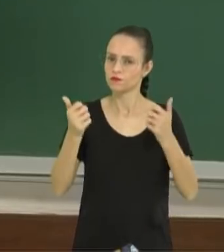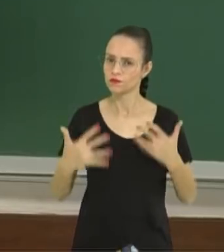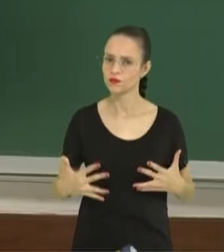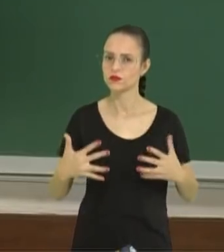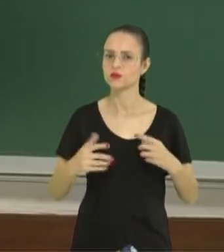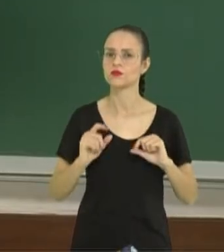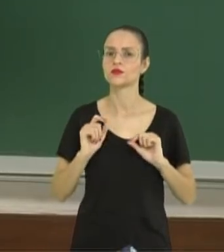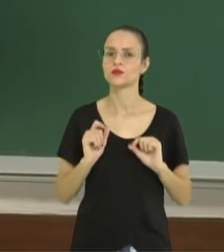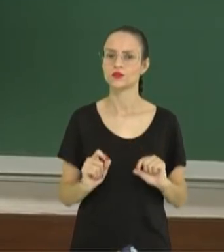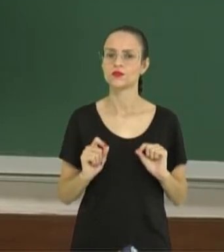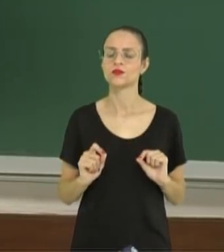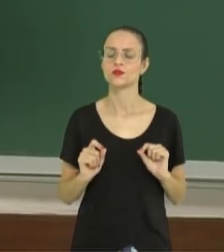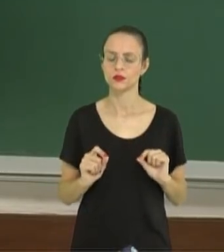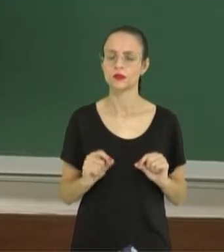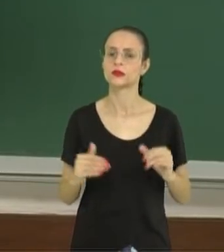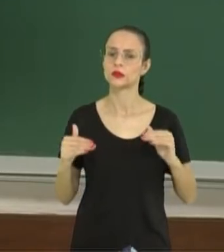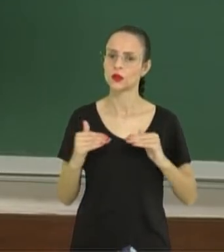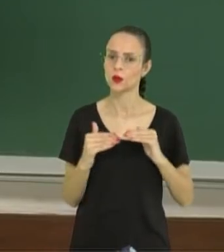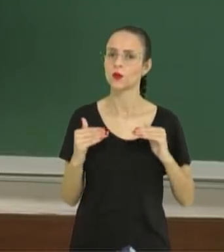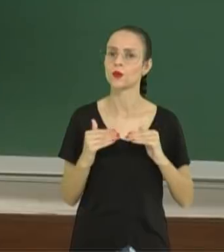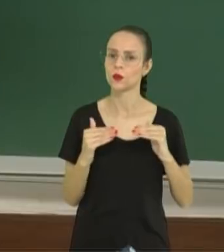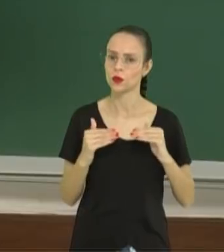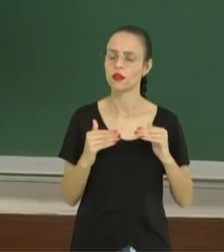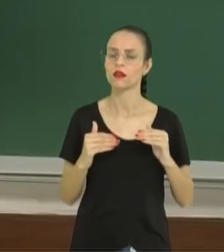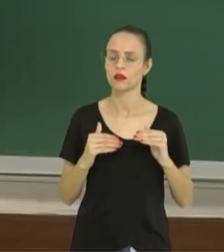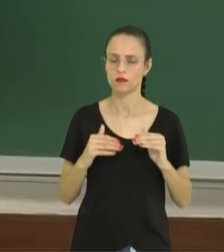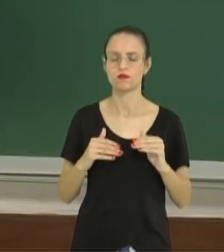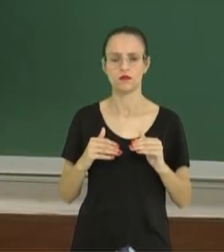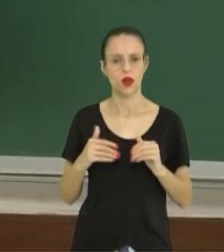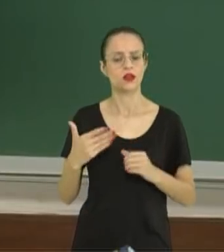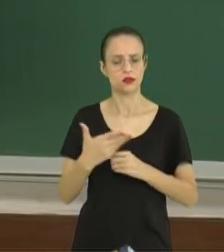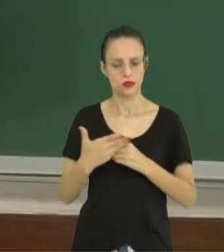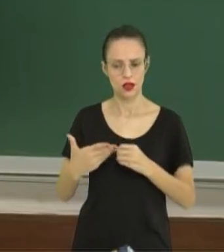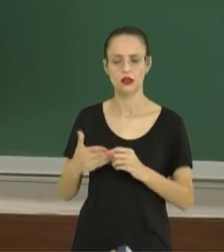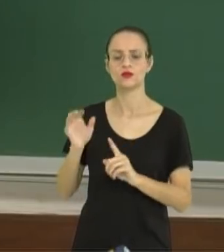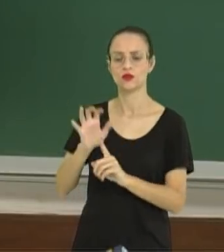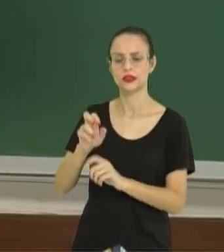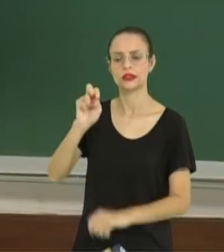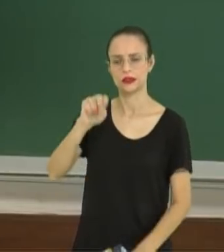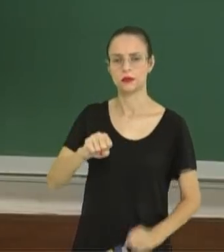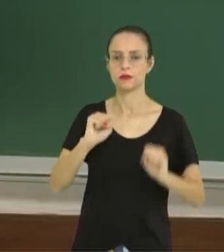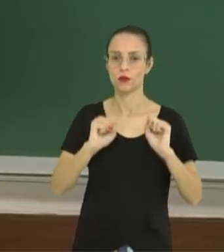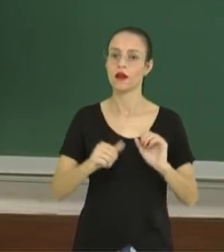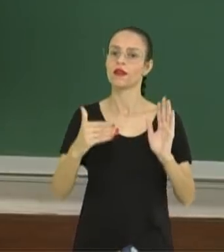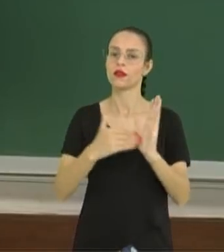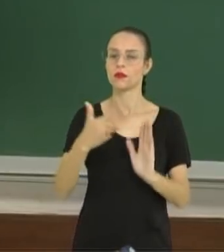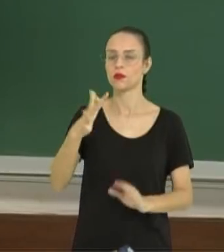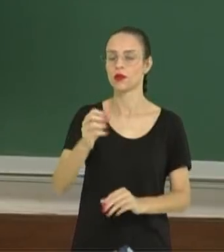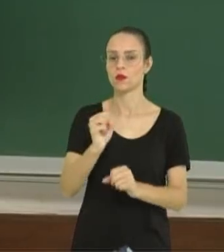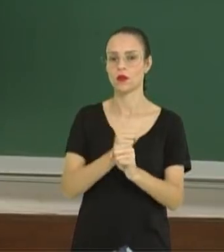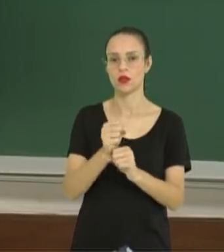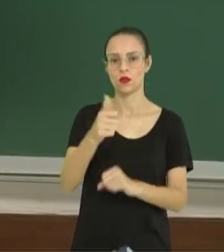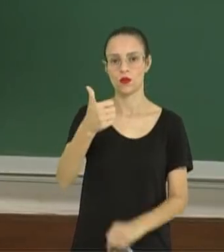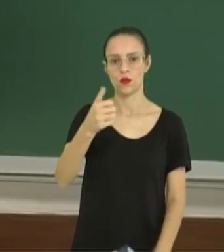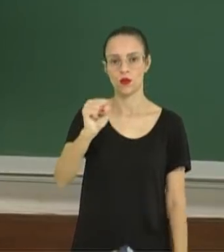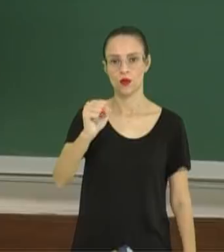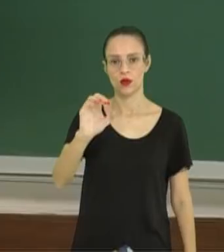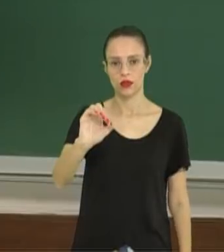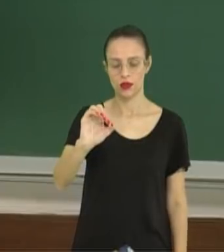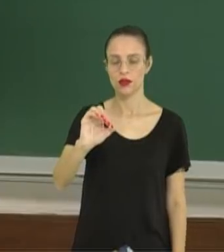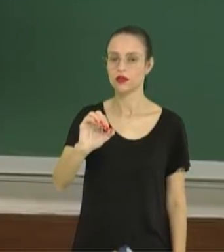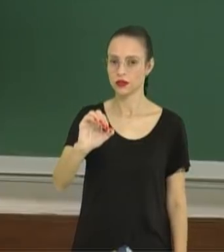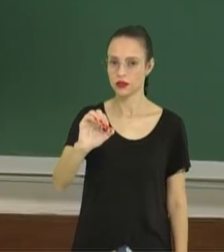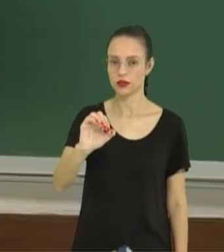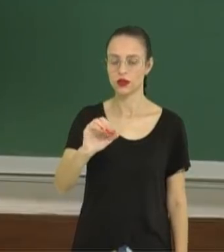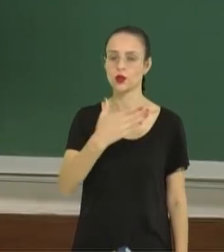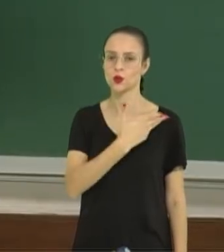e concordava com a intervenção do Estado. Então, até mais ou menos a década de 80, o Estado, os Estados, os